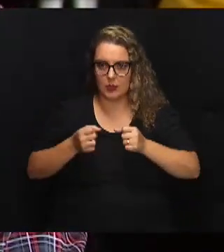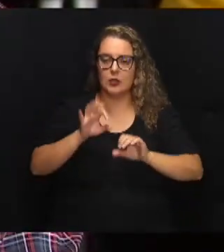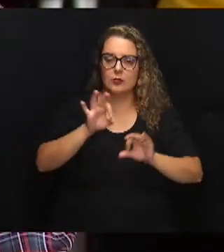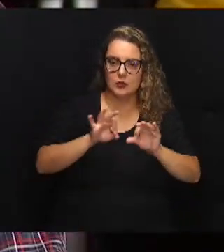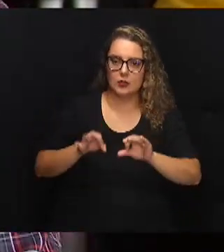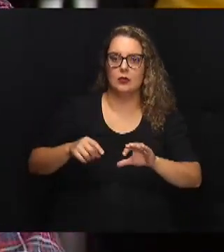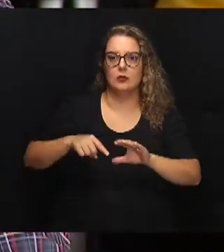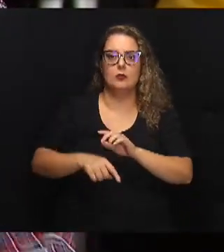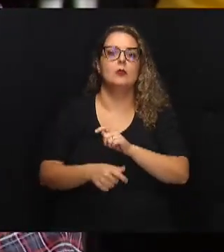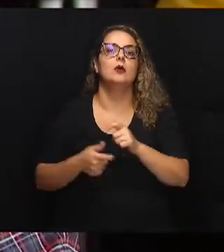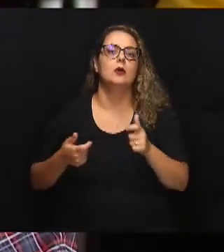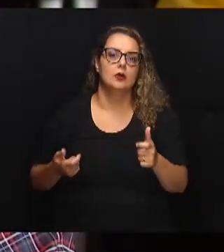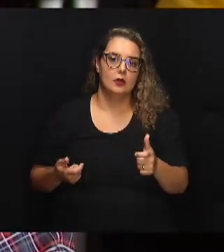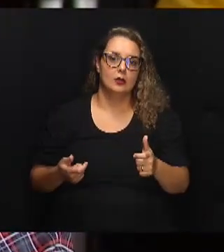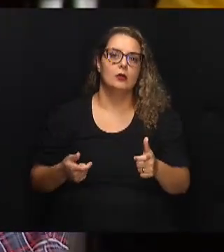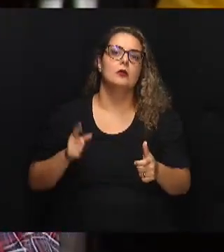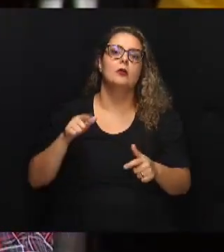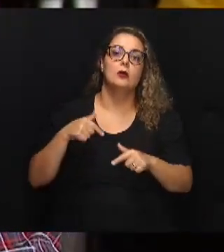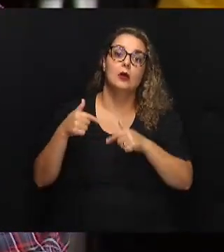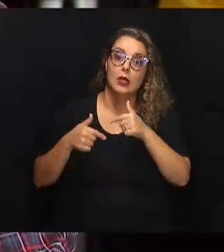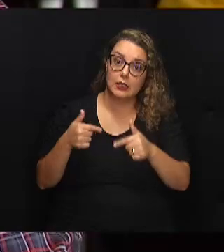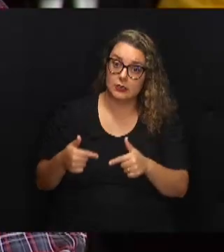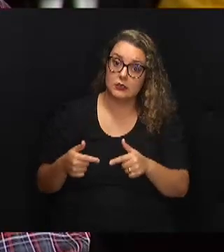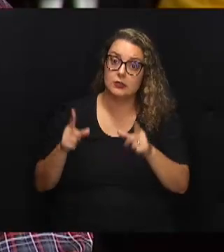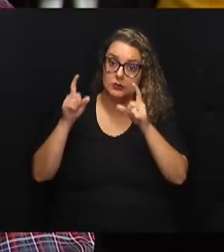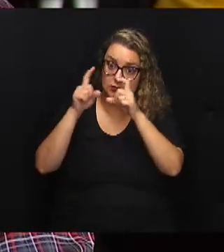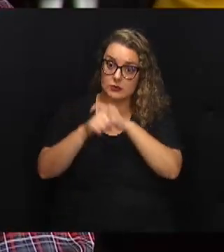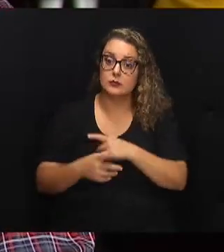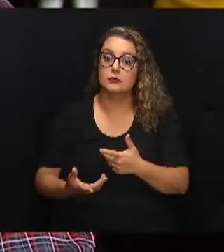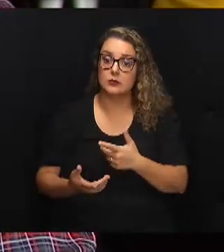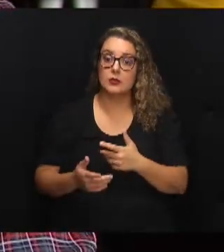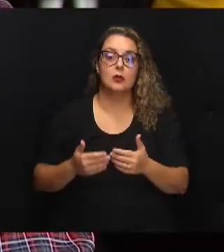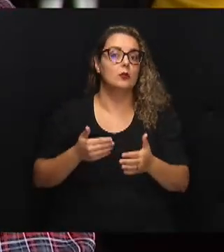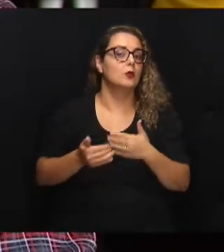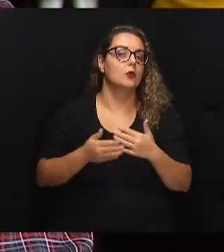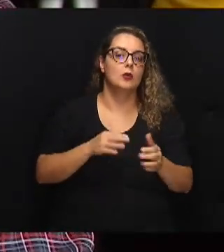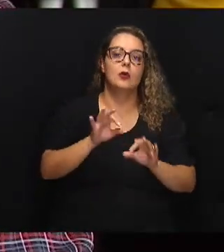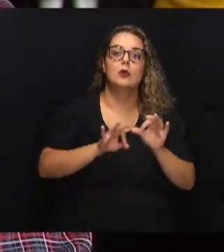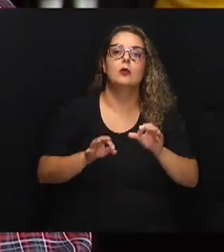ele avançar. Então é trabalhoso, mas como qualquer outro projeto, a gente